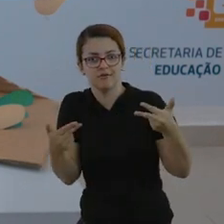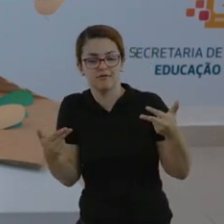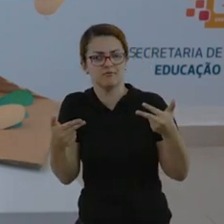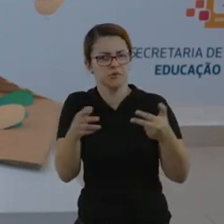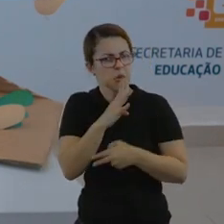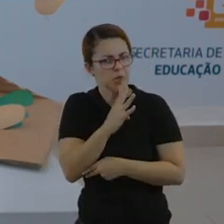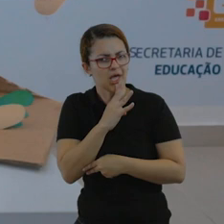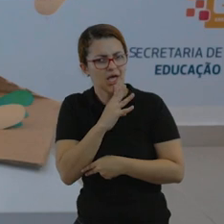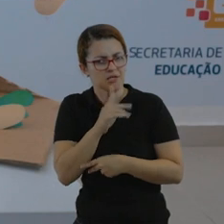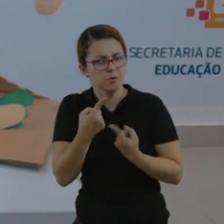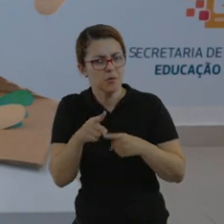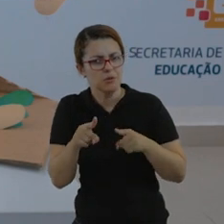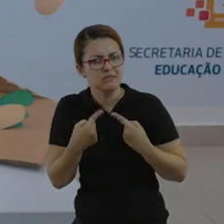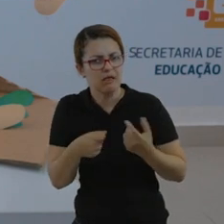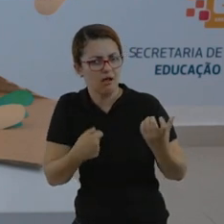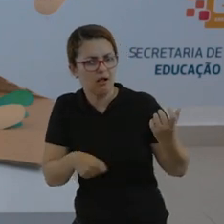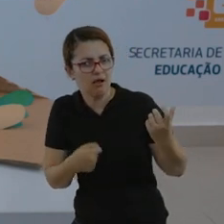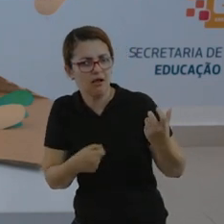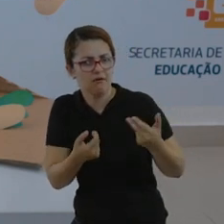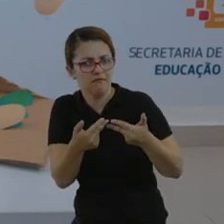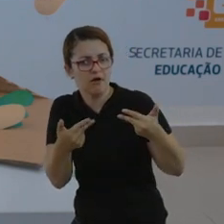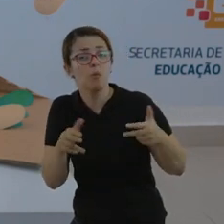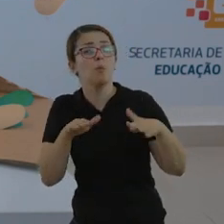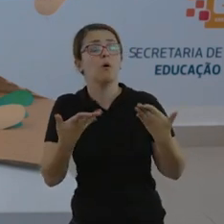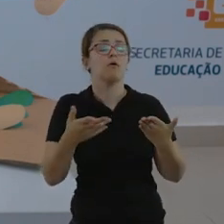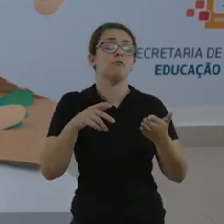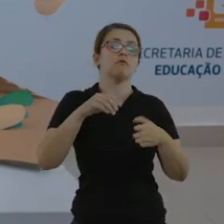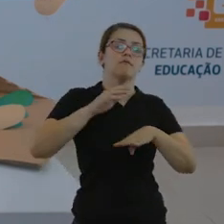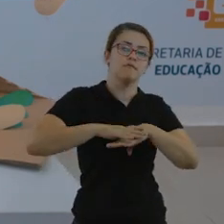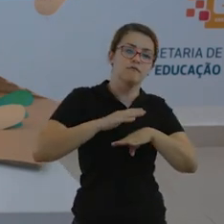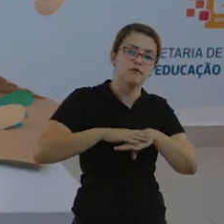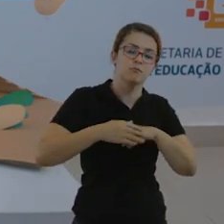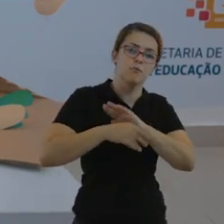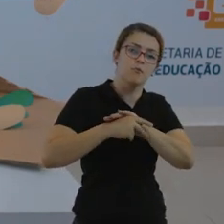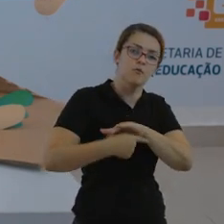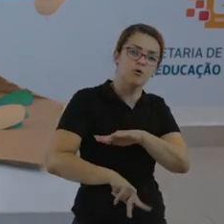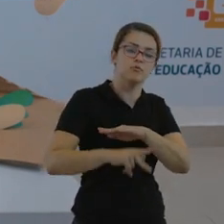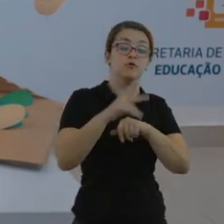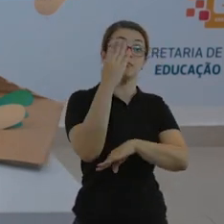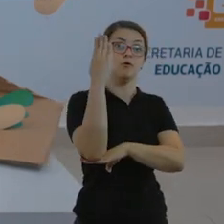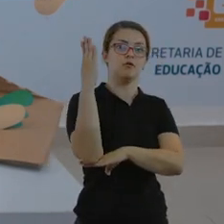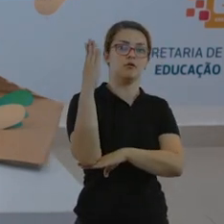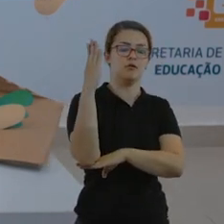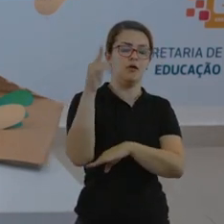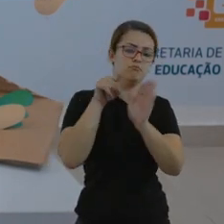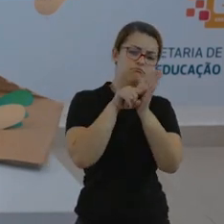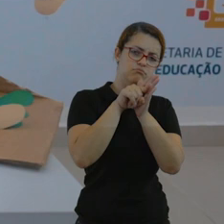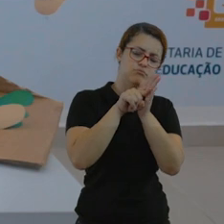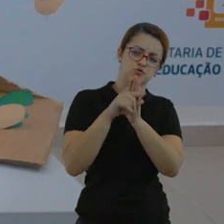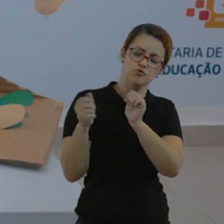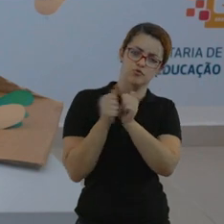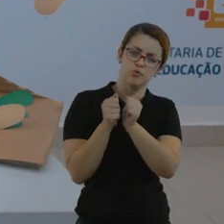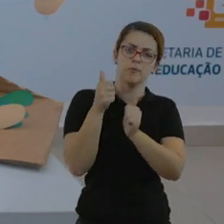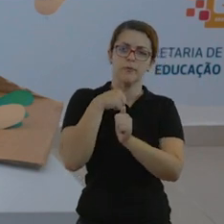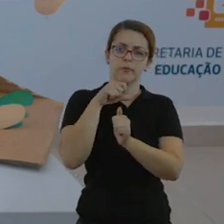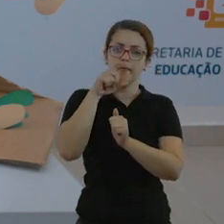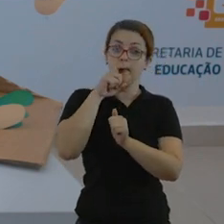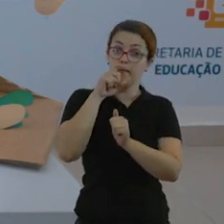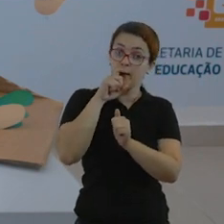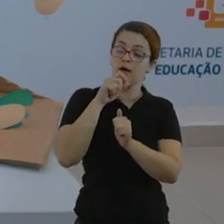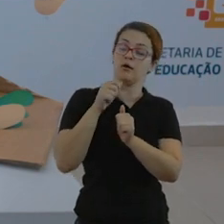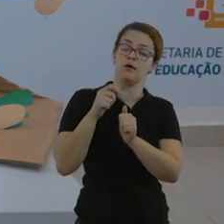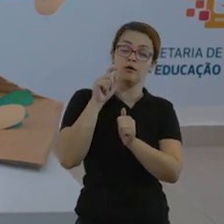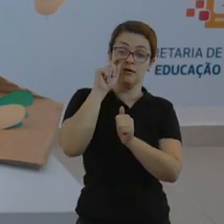musicais? Você sabe quais são feitos de madeira? Seria legal você pesquisar com seus pais